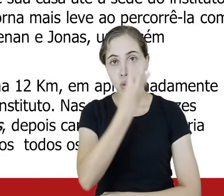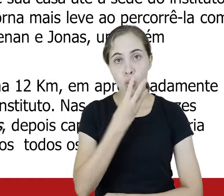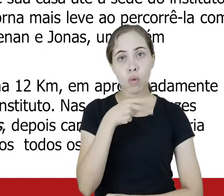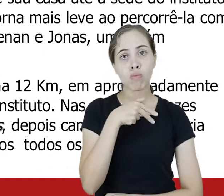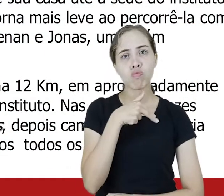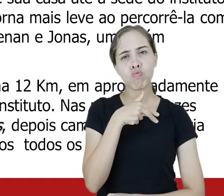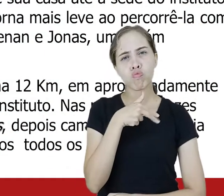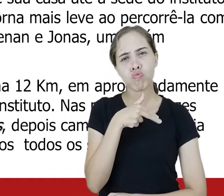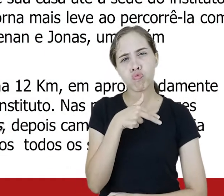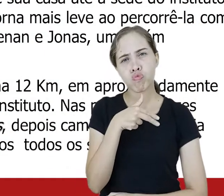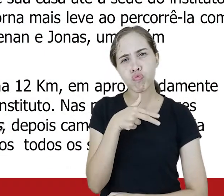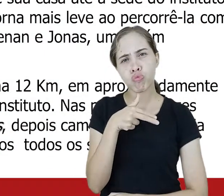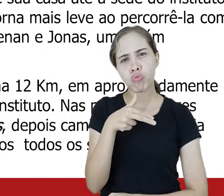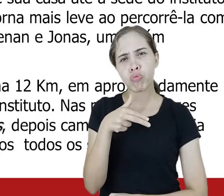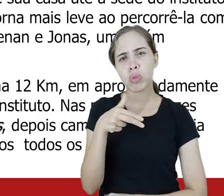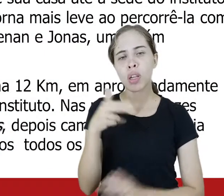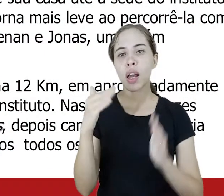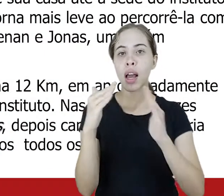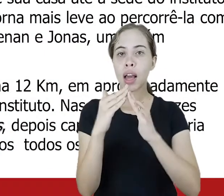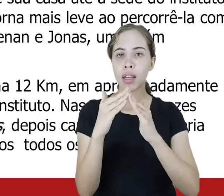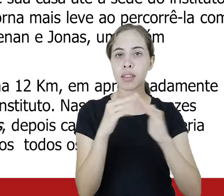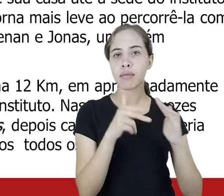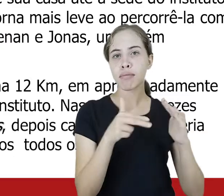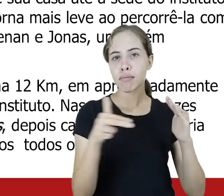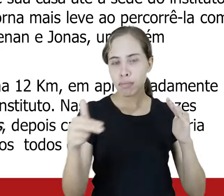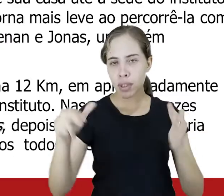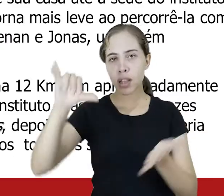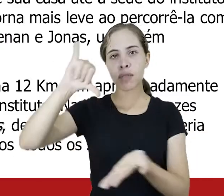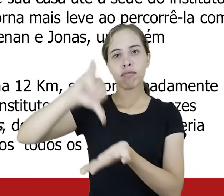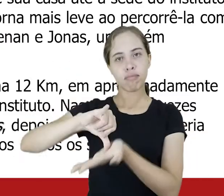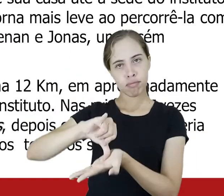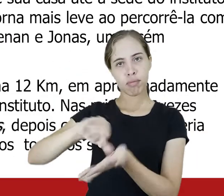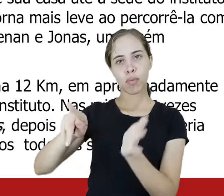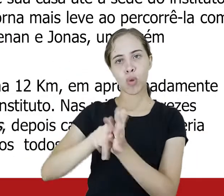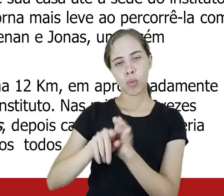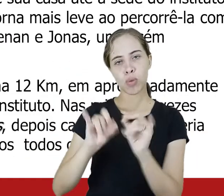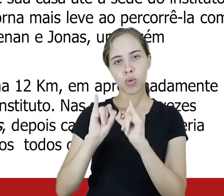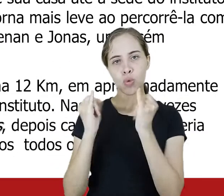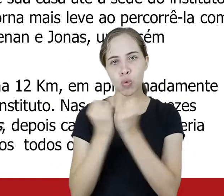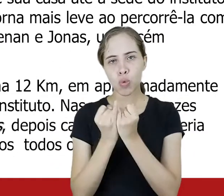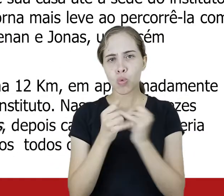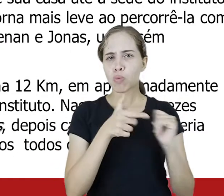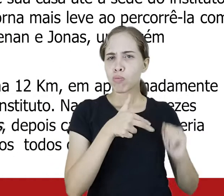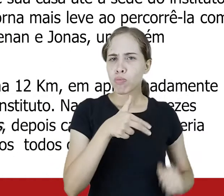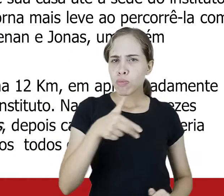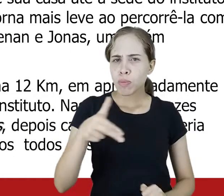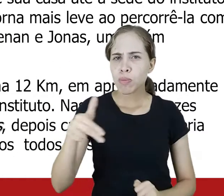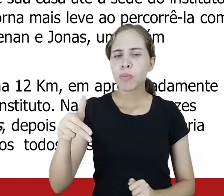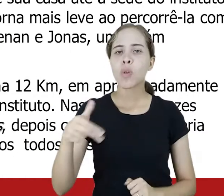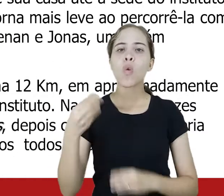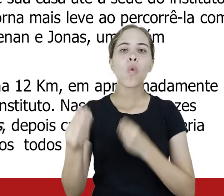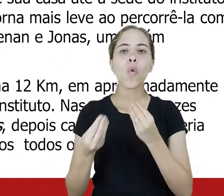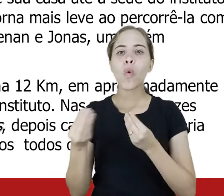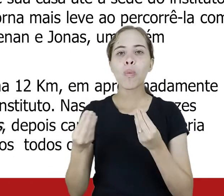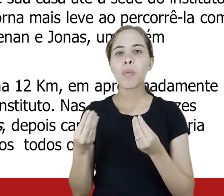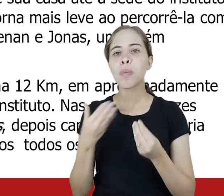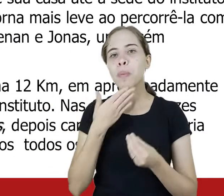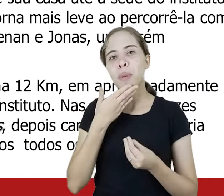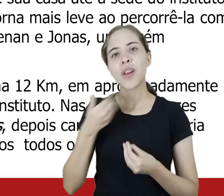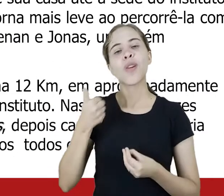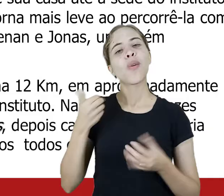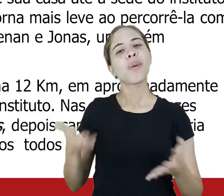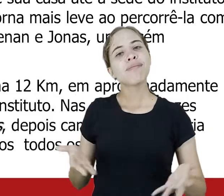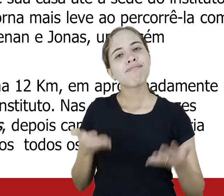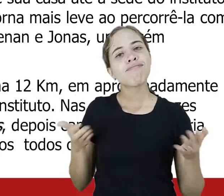caminhando de sua casa até a sede do Instituto. A jornada se torna mais leve ao percorrê-la com seus